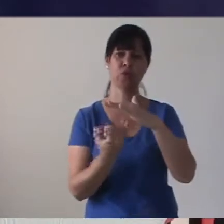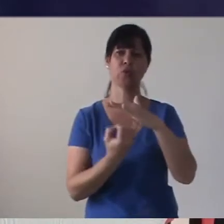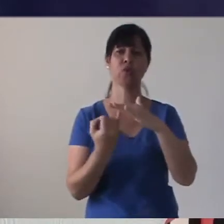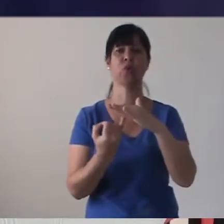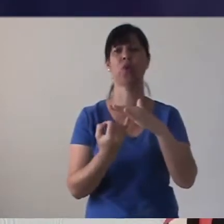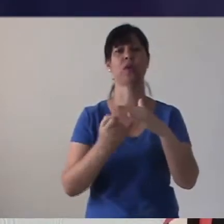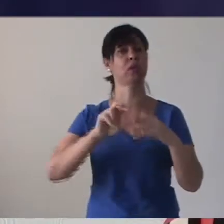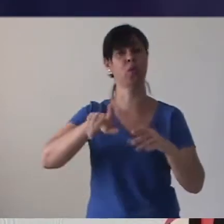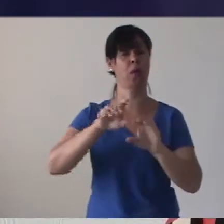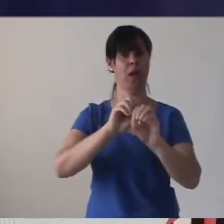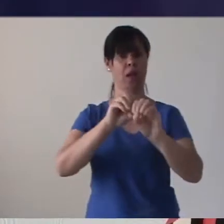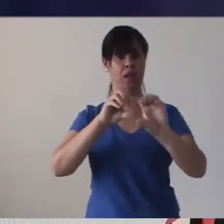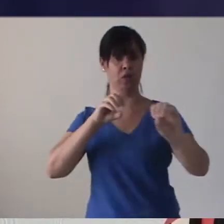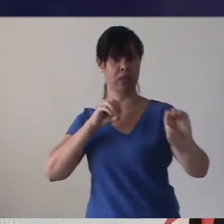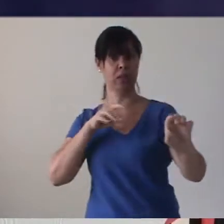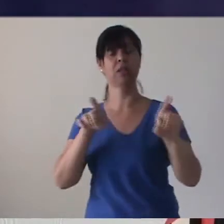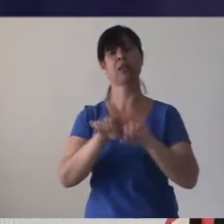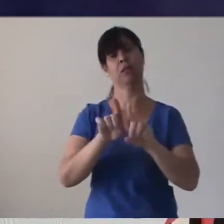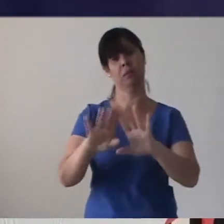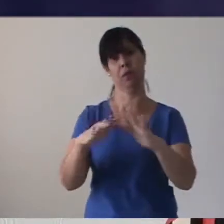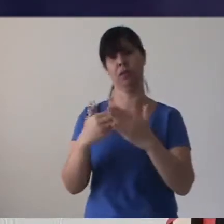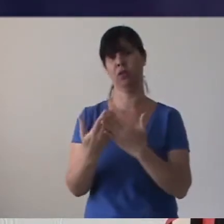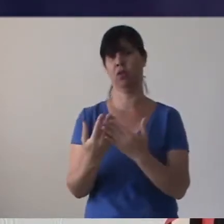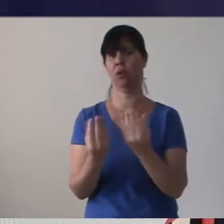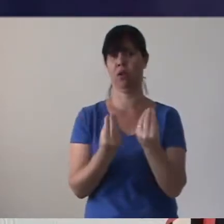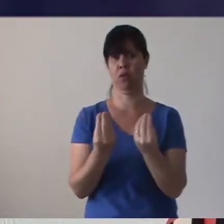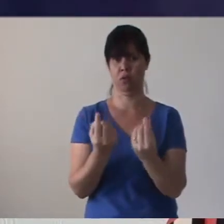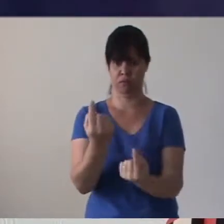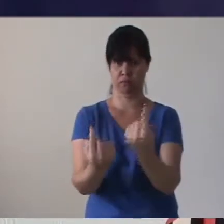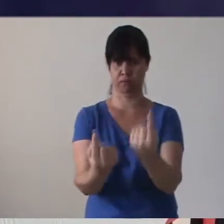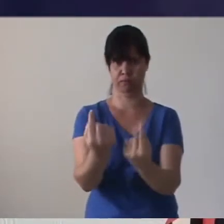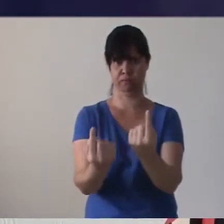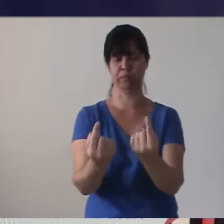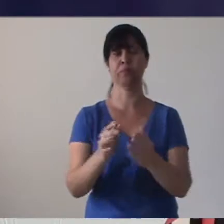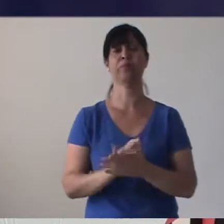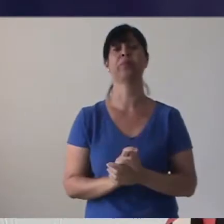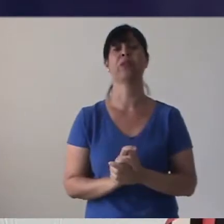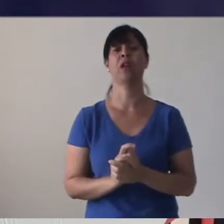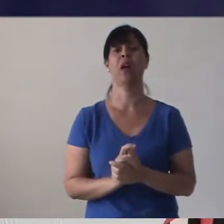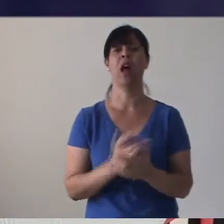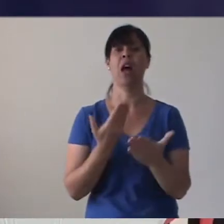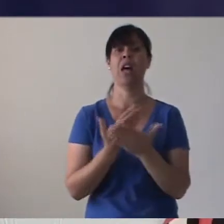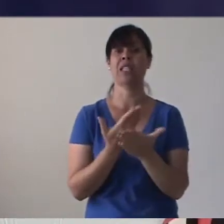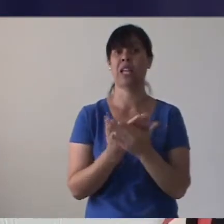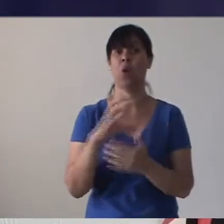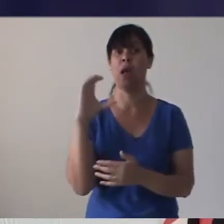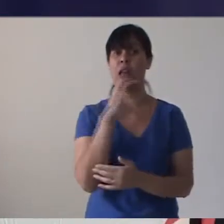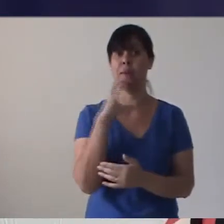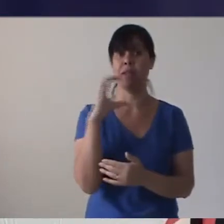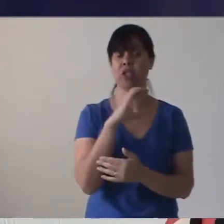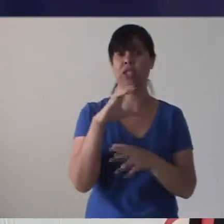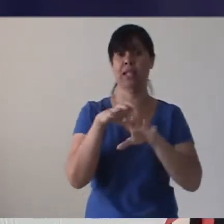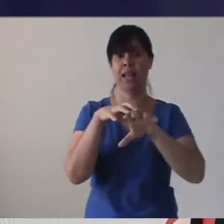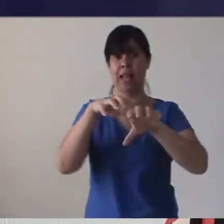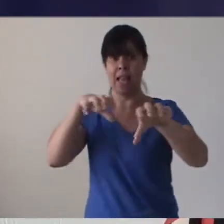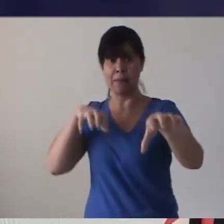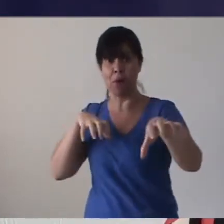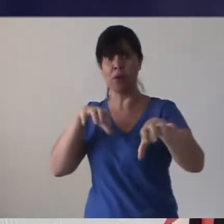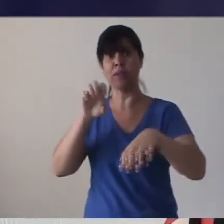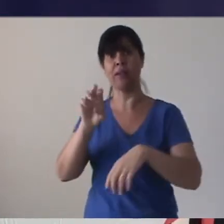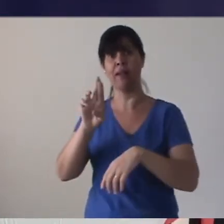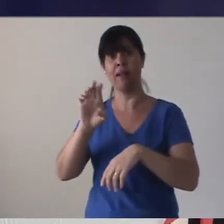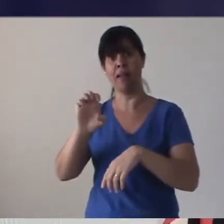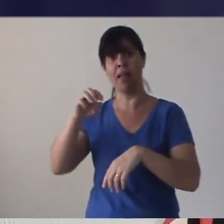instituições que não eram à distância e escolas. As aulas emergenciais, remotas e emergenciais,